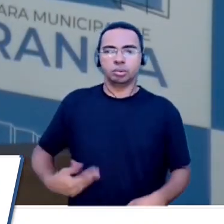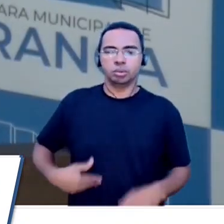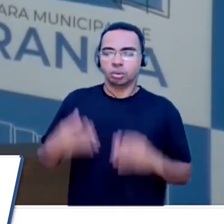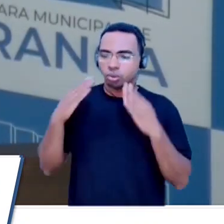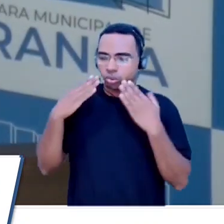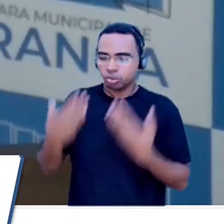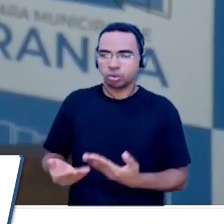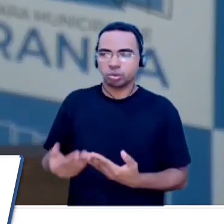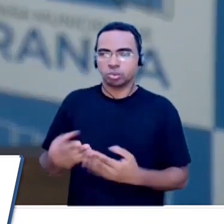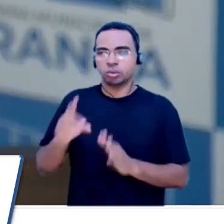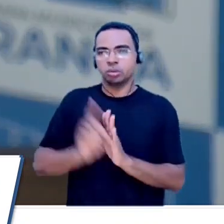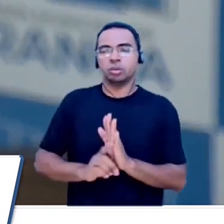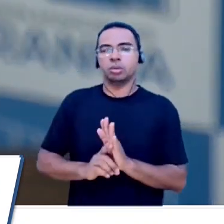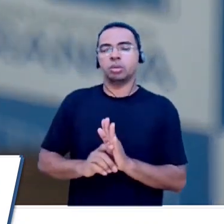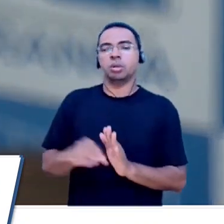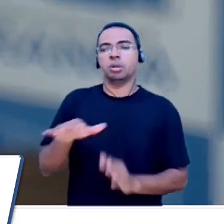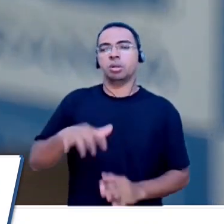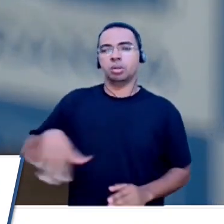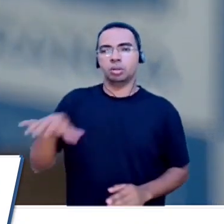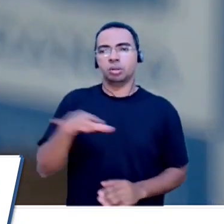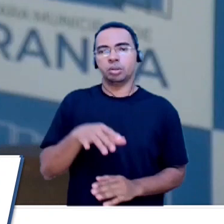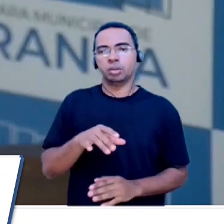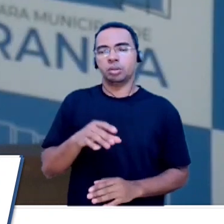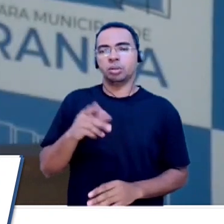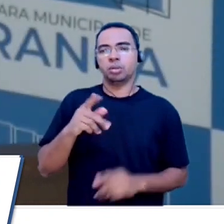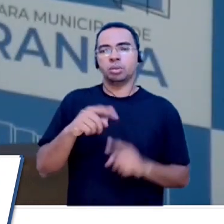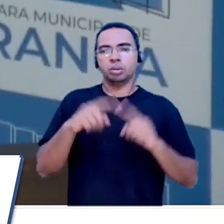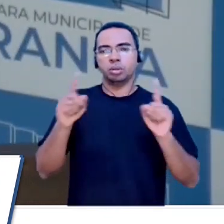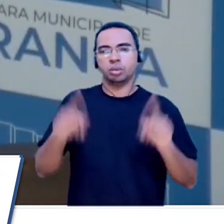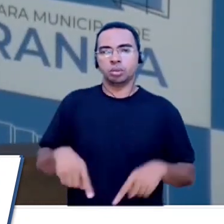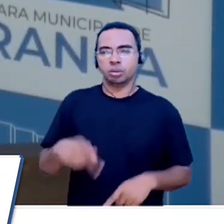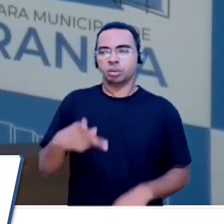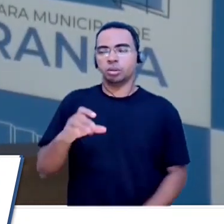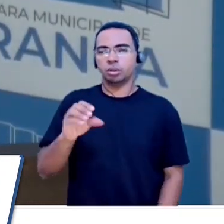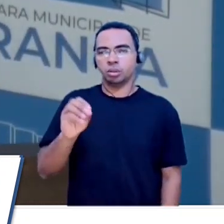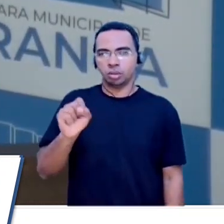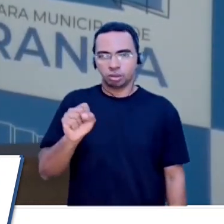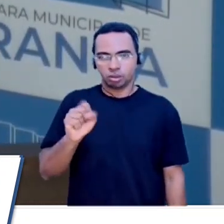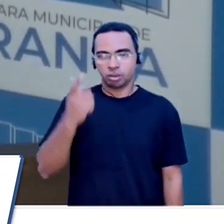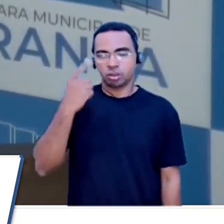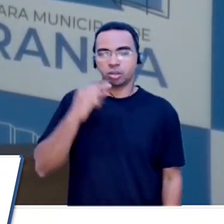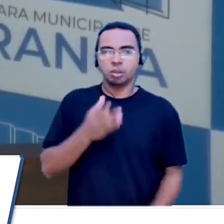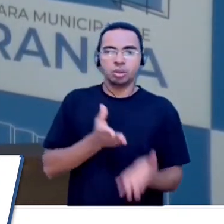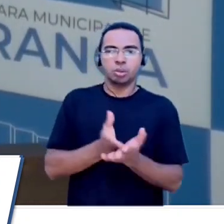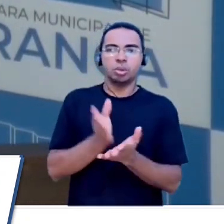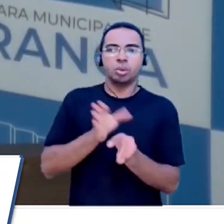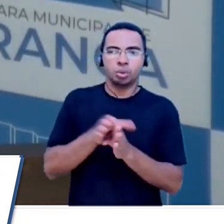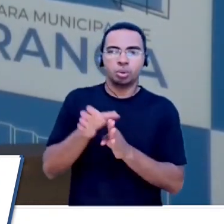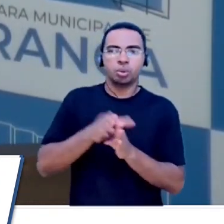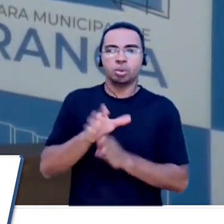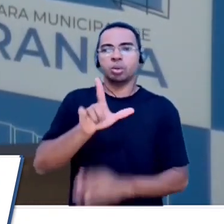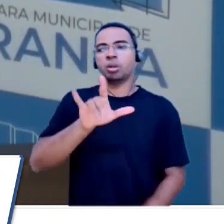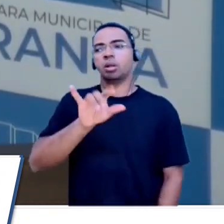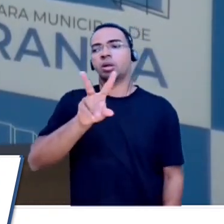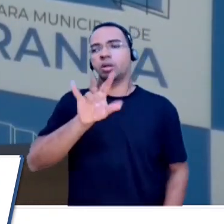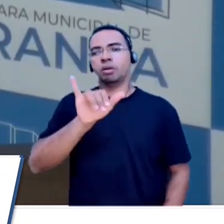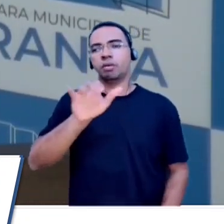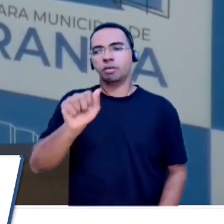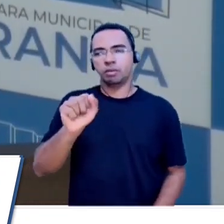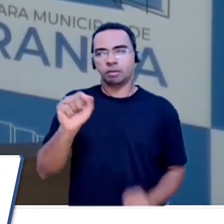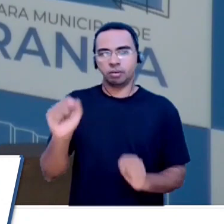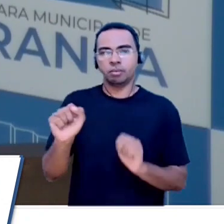regional, lá do programa de pós-graduação. Quem me orientou foi a professora Lívia Maria Lopes Gazaf. Pode passar, por